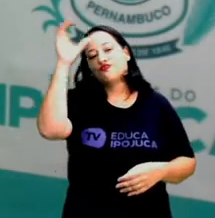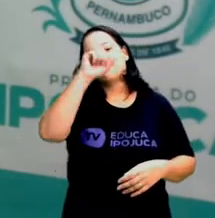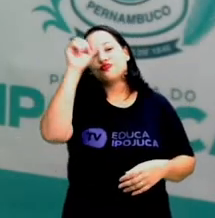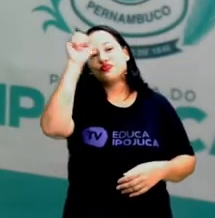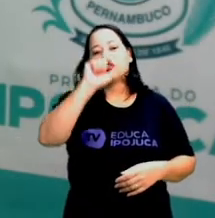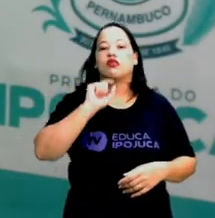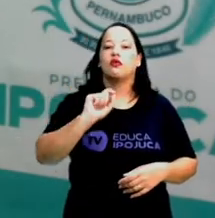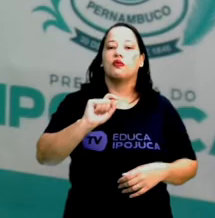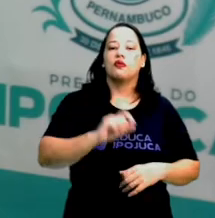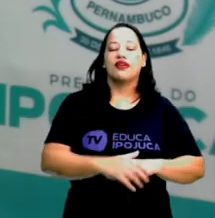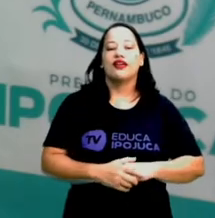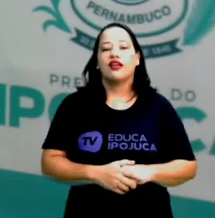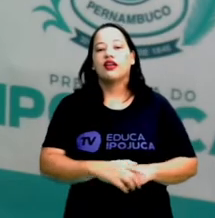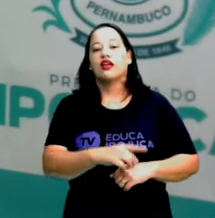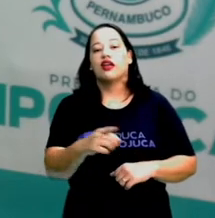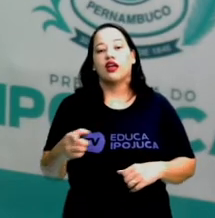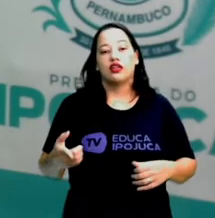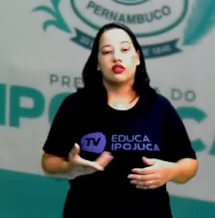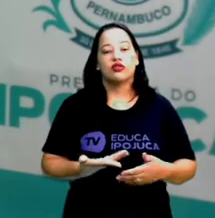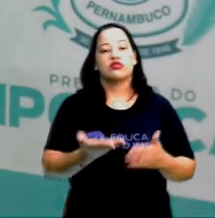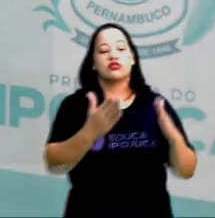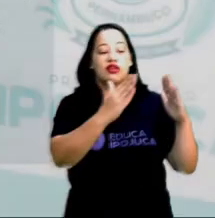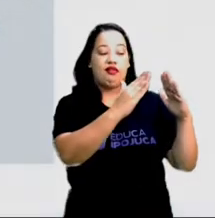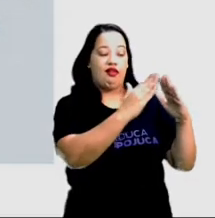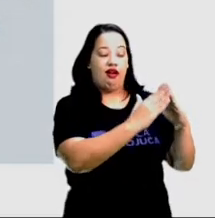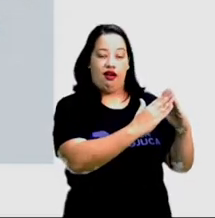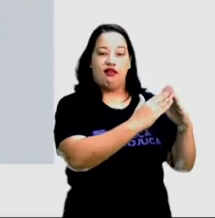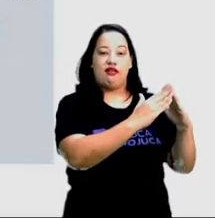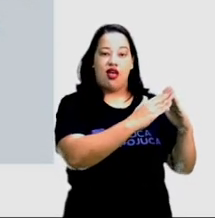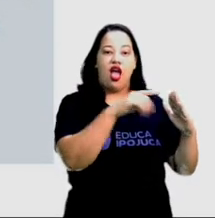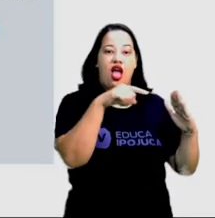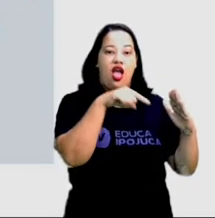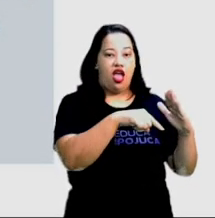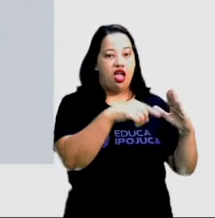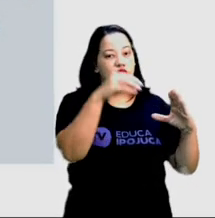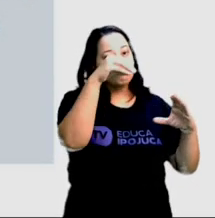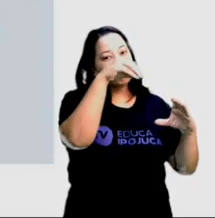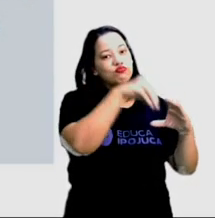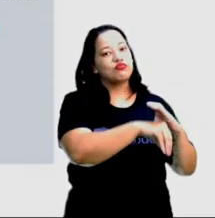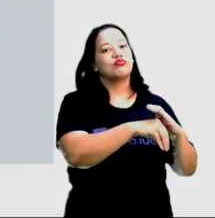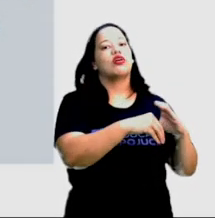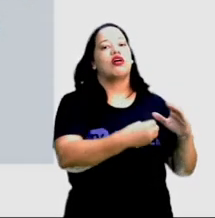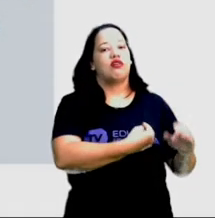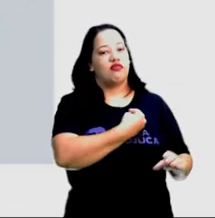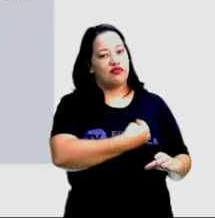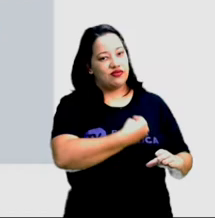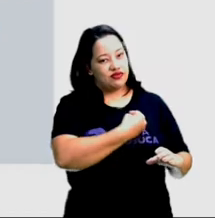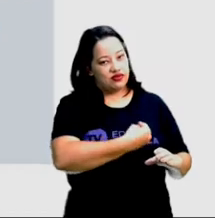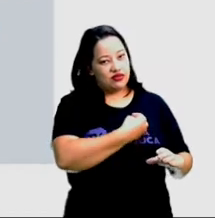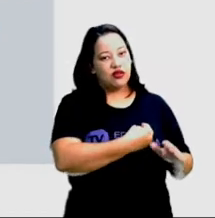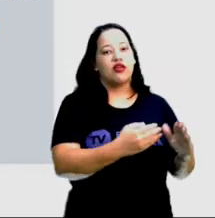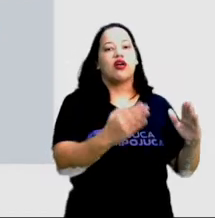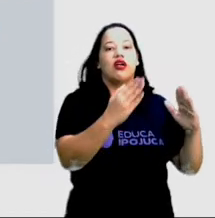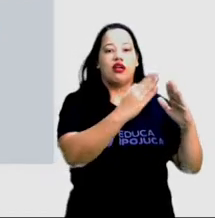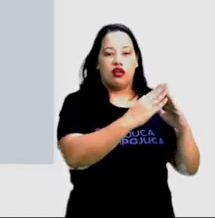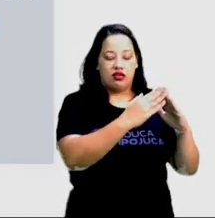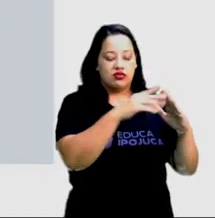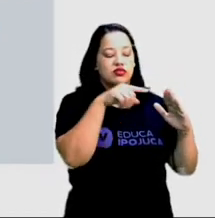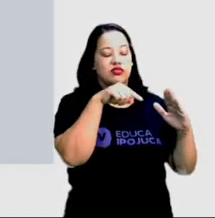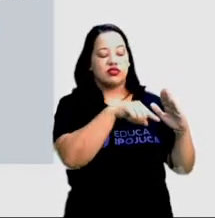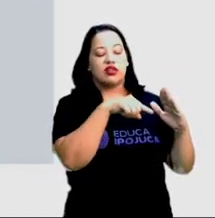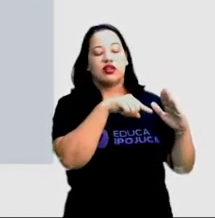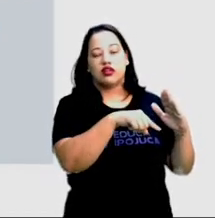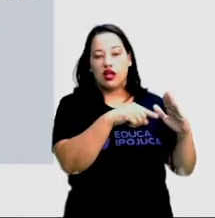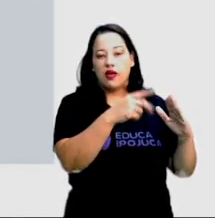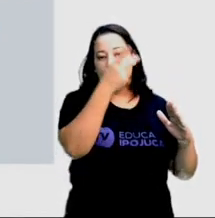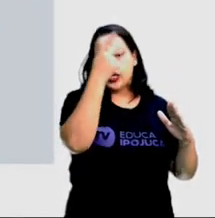Nós aprendemos que as moradias são habitações construídas para abrigar o quê? As